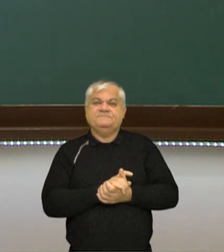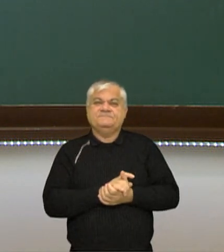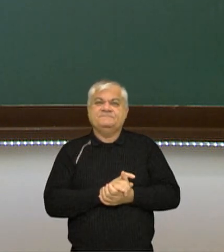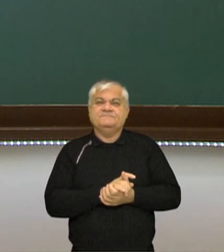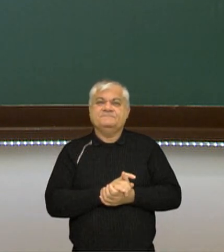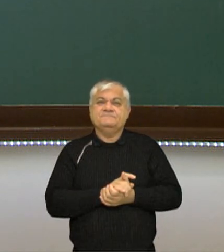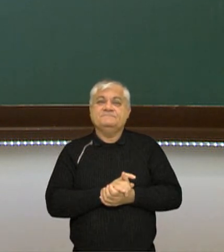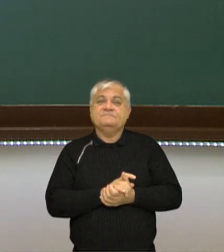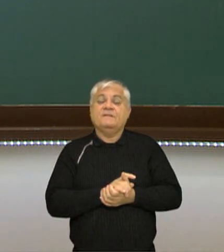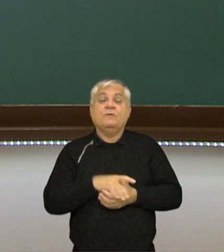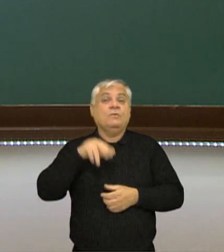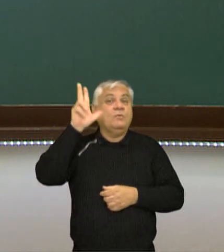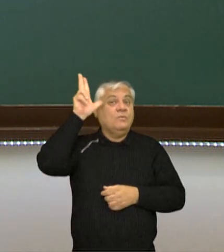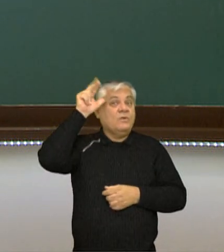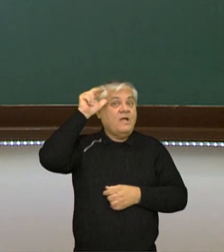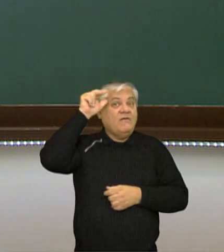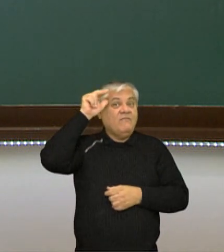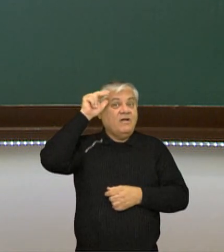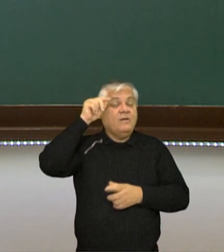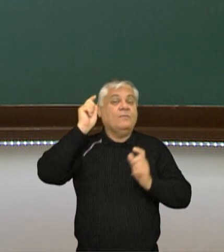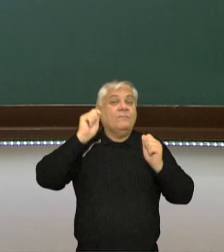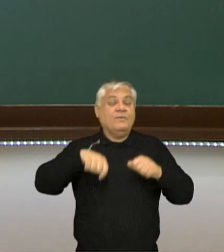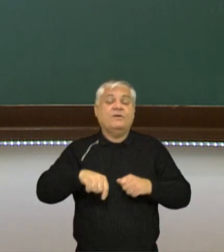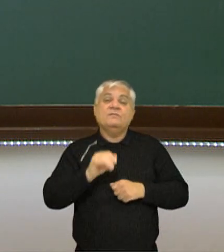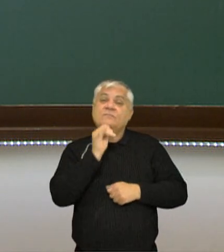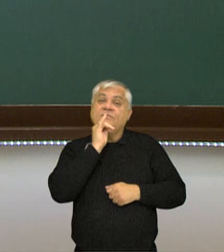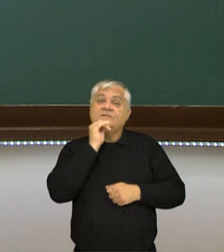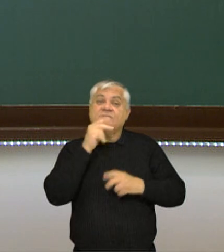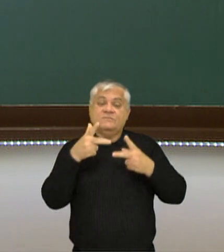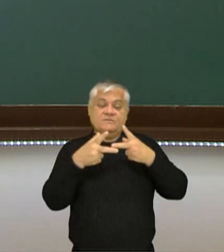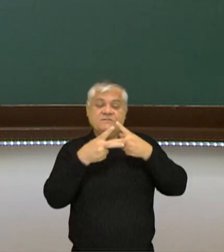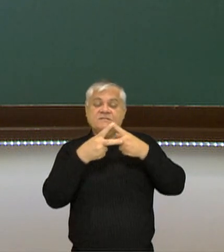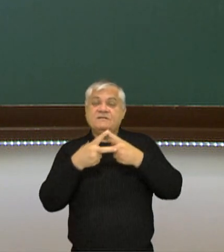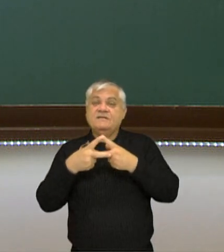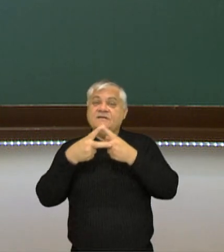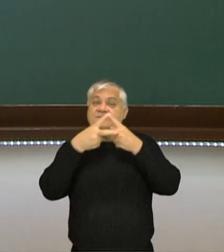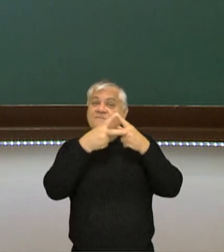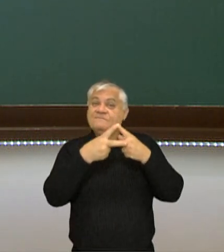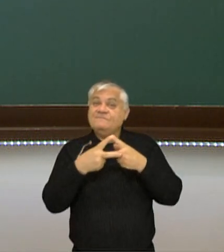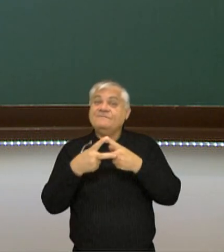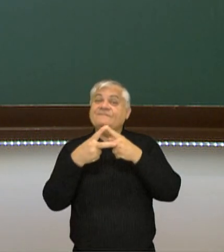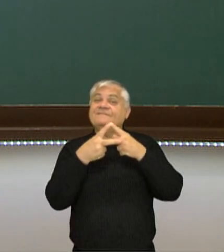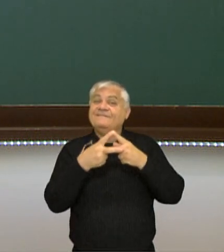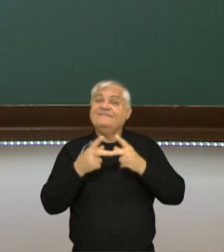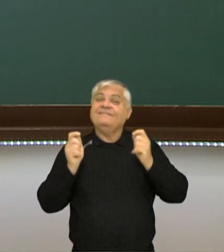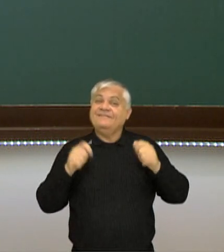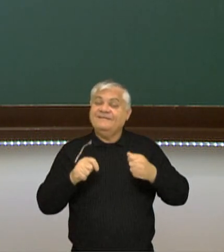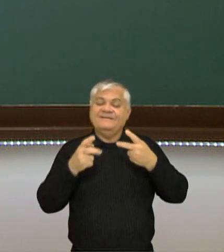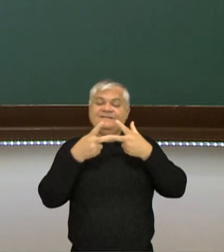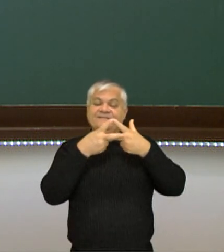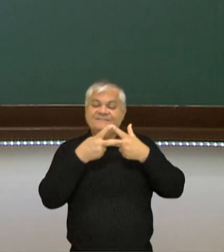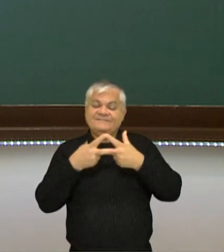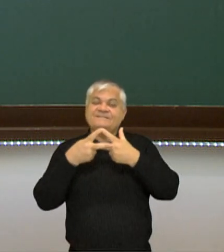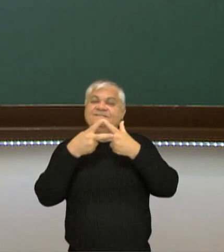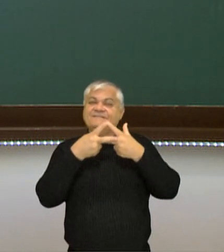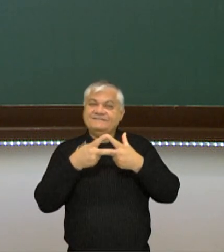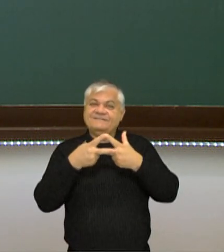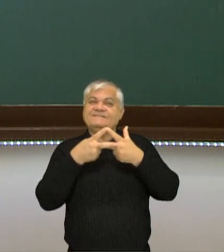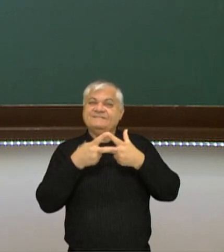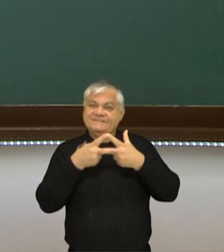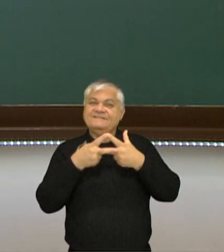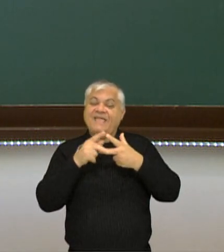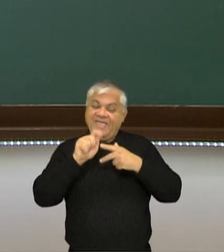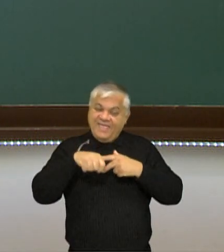torres. O cavalo, você pode fazer um triângulo, né? Então, você sabe que aquela pecinha com o sinal